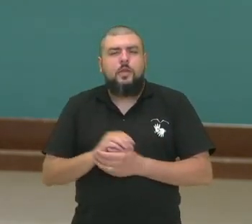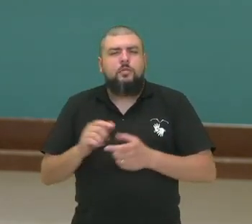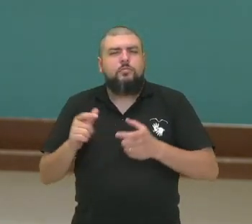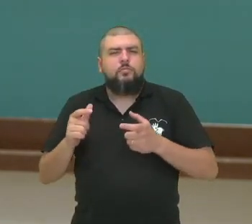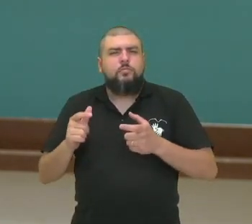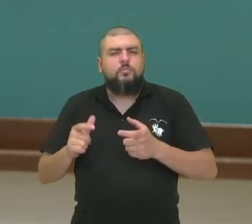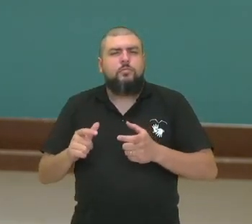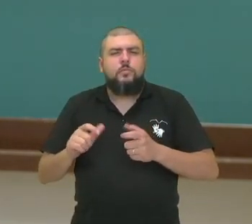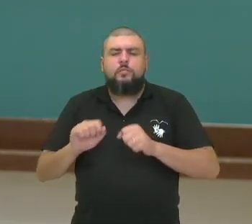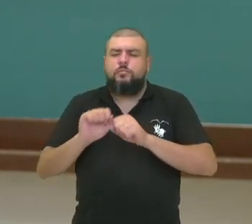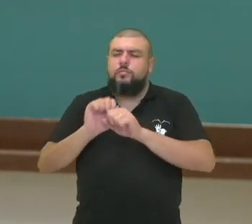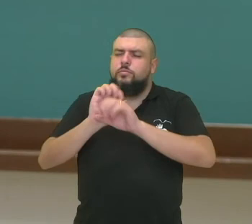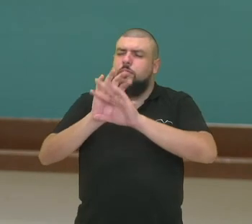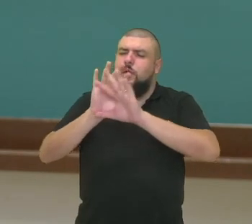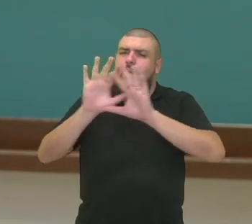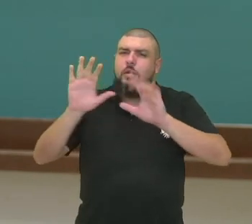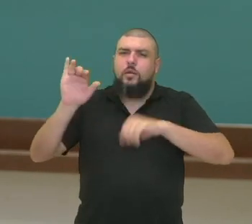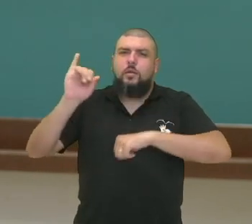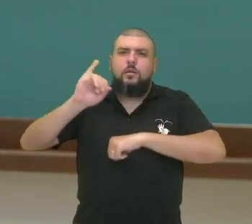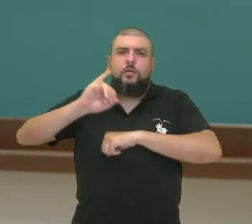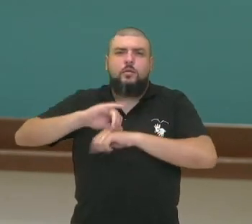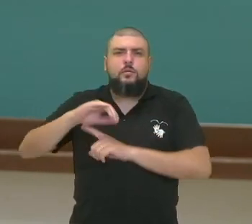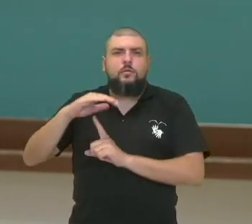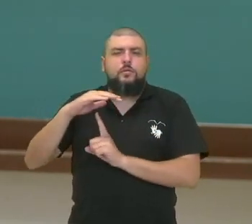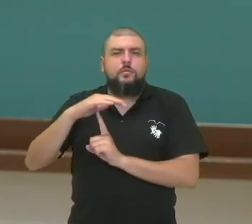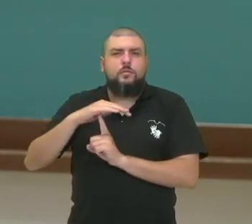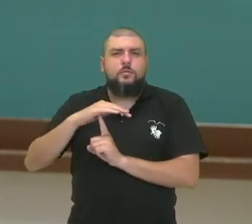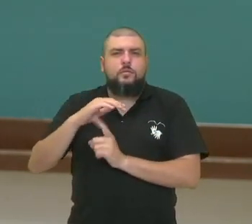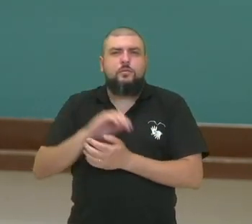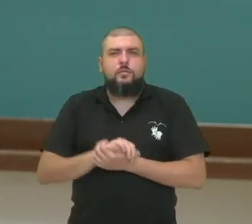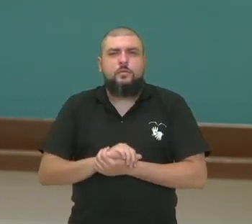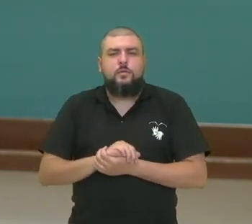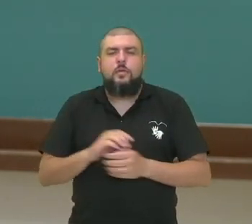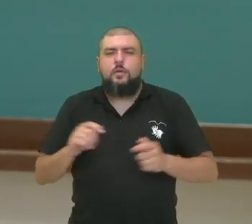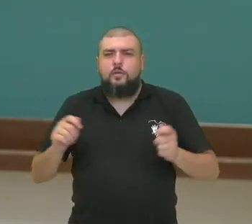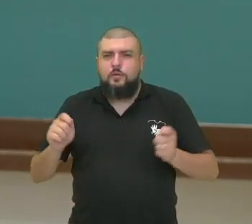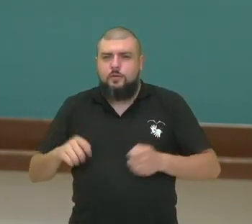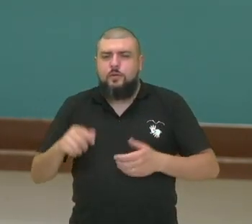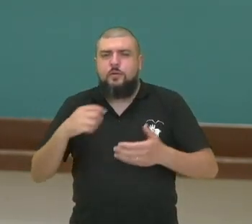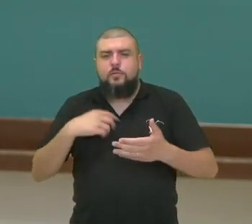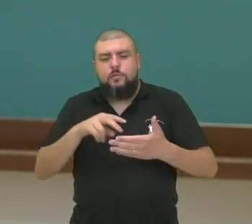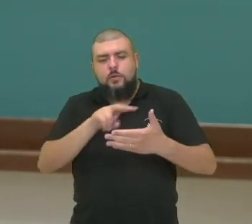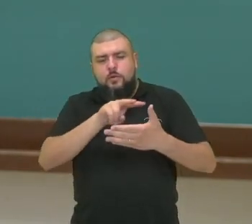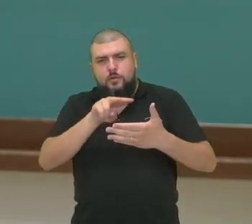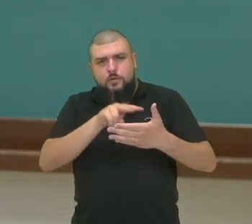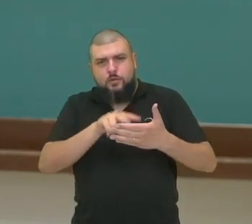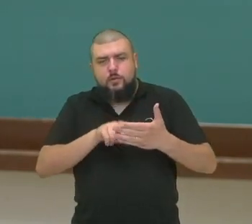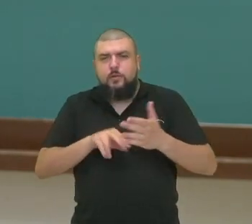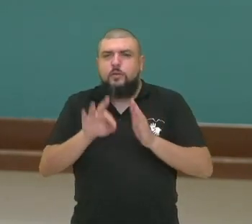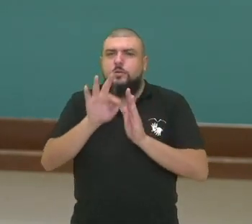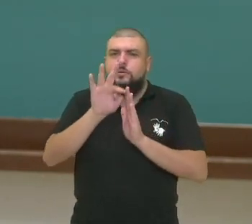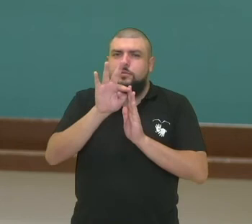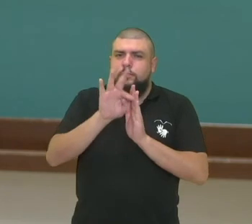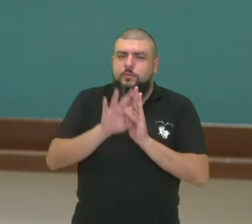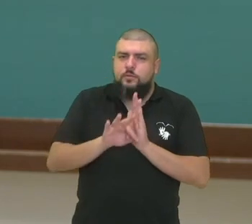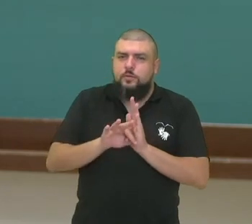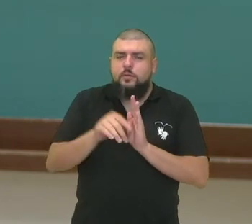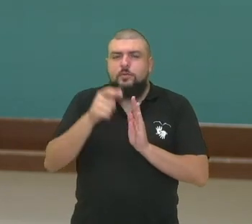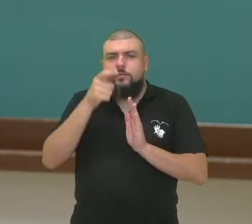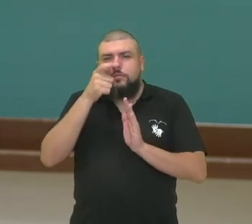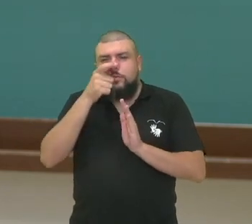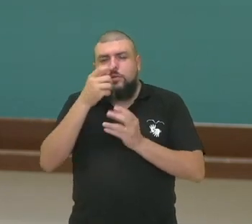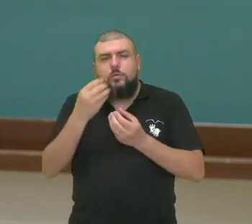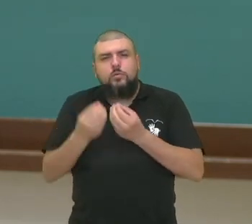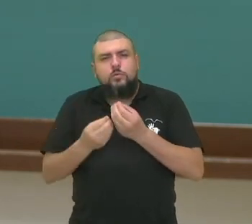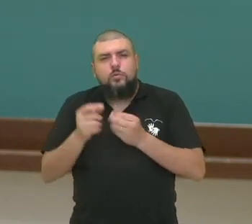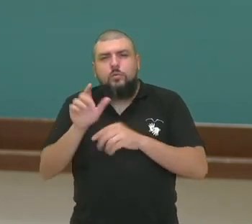capital do Paraná, certo? Então vocês podem ouvir até ler o restante da letra, ouvir, prestar atenção nas imagens que